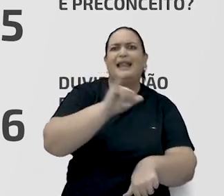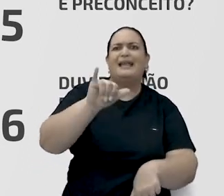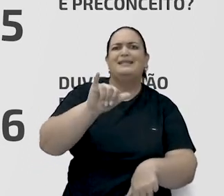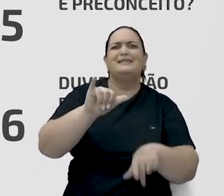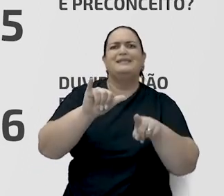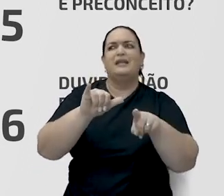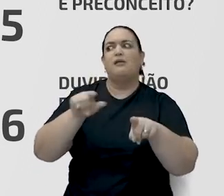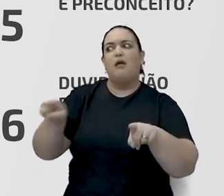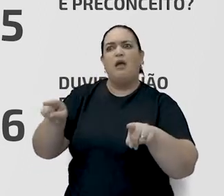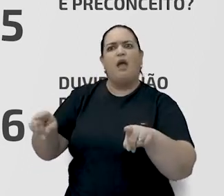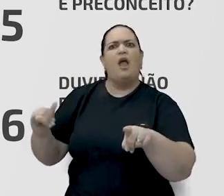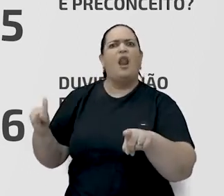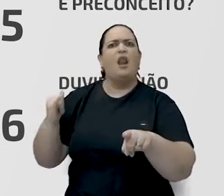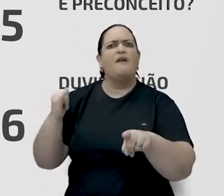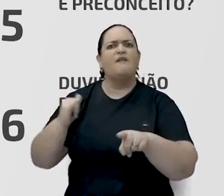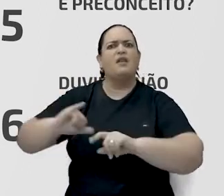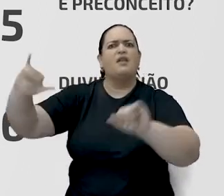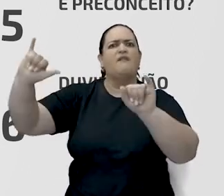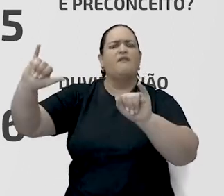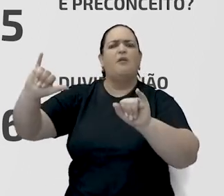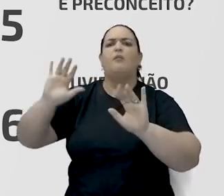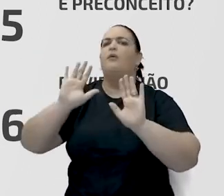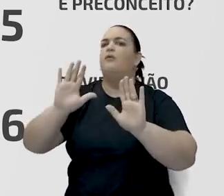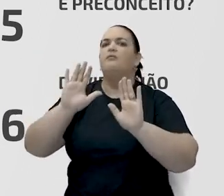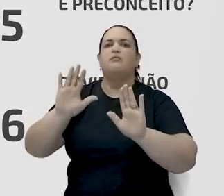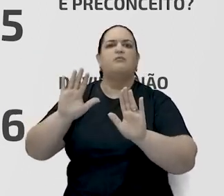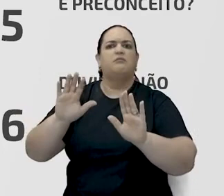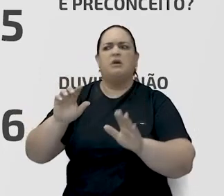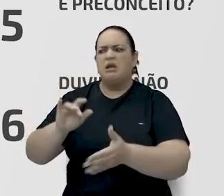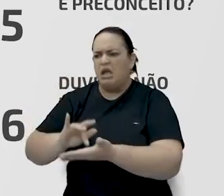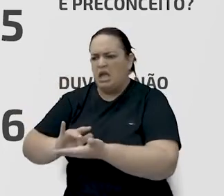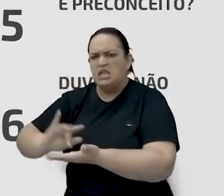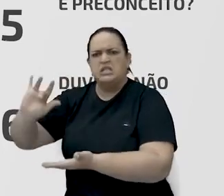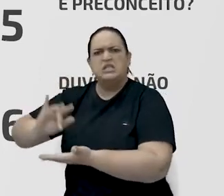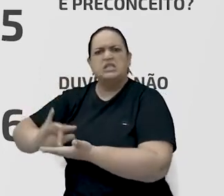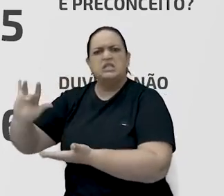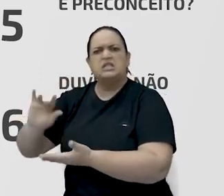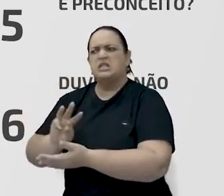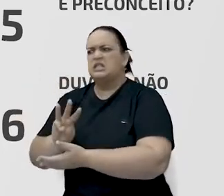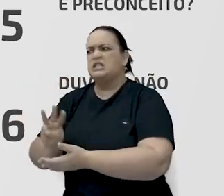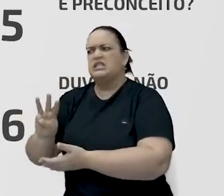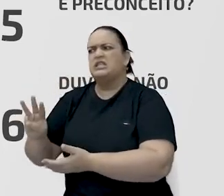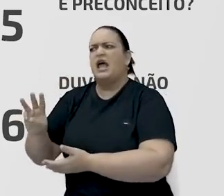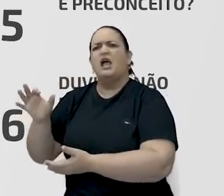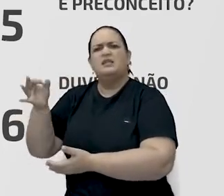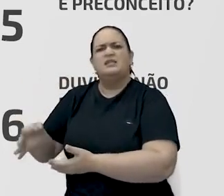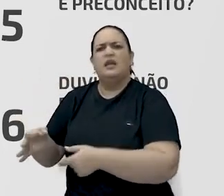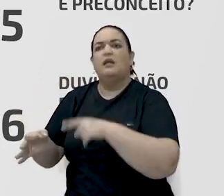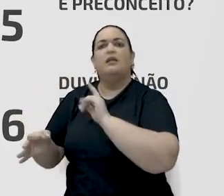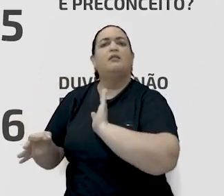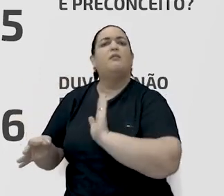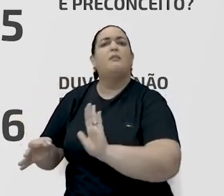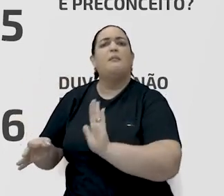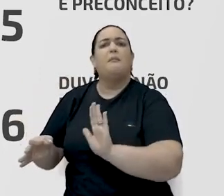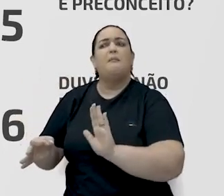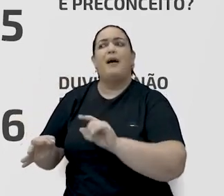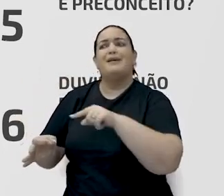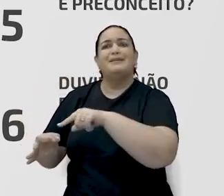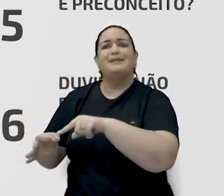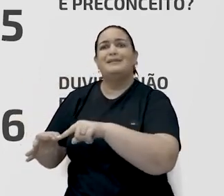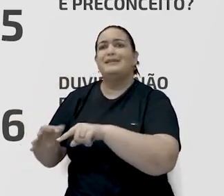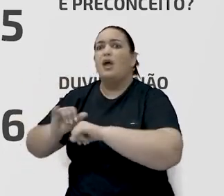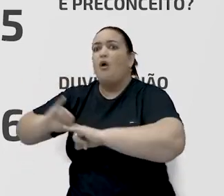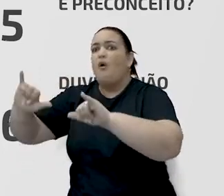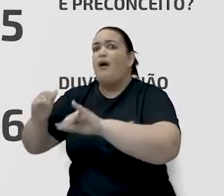um site seguro, que vem de uma página que publica outras coisas, porém é uma informação antiga, ou